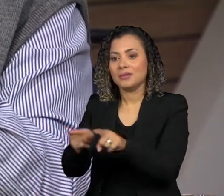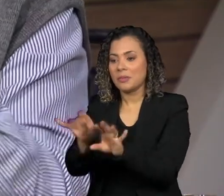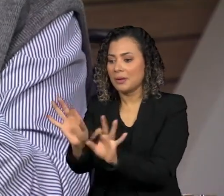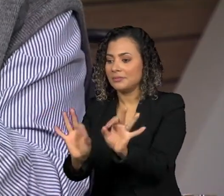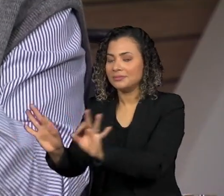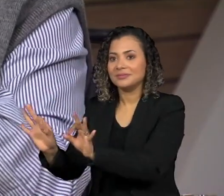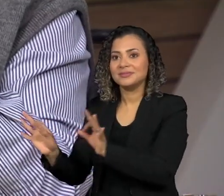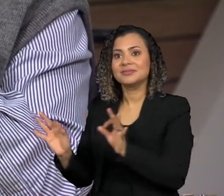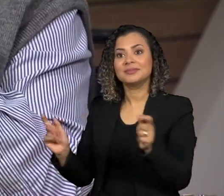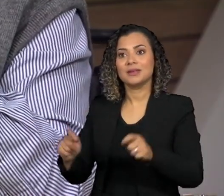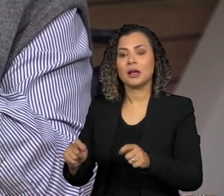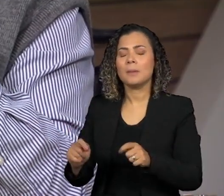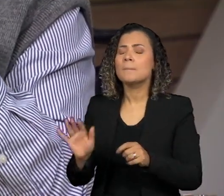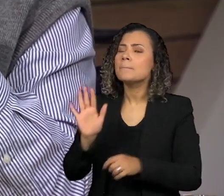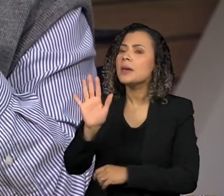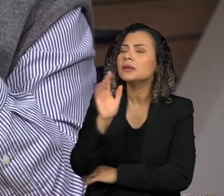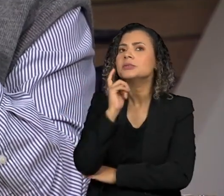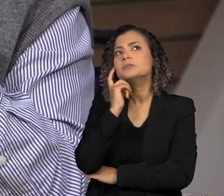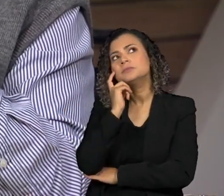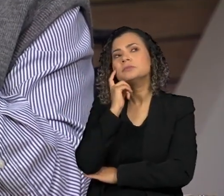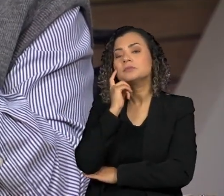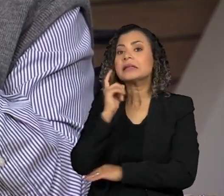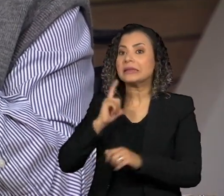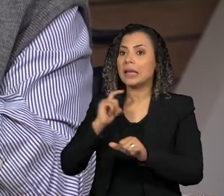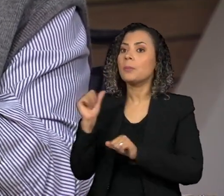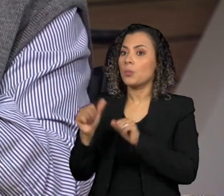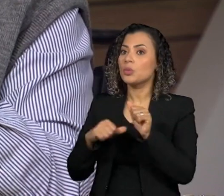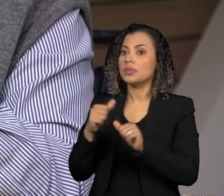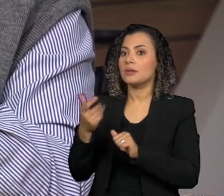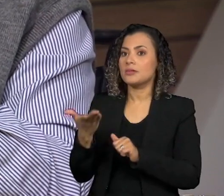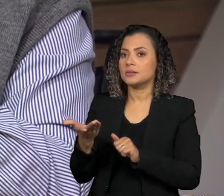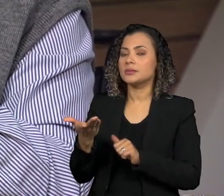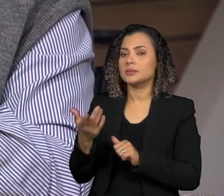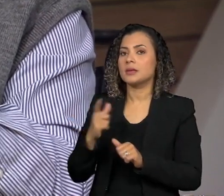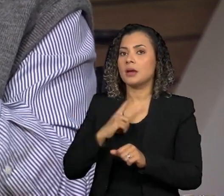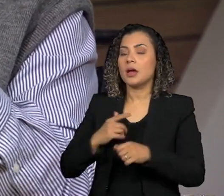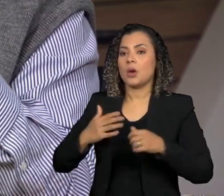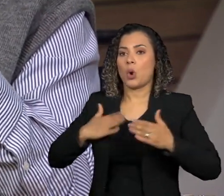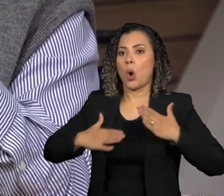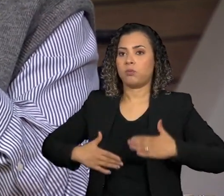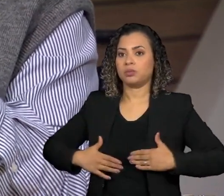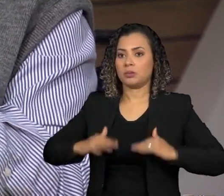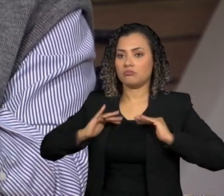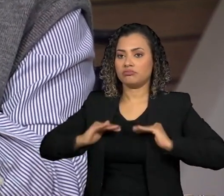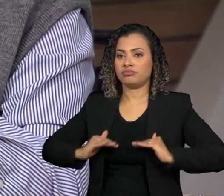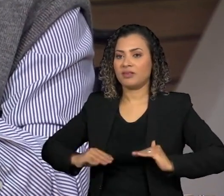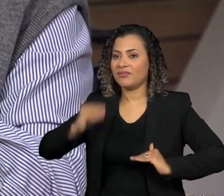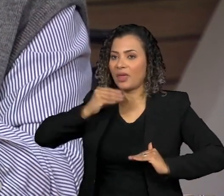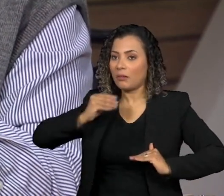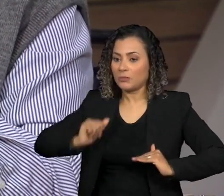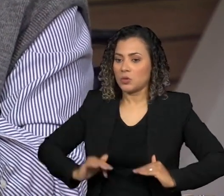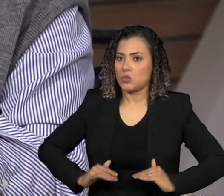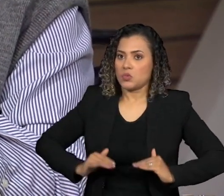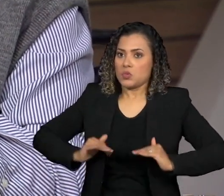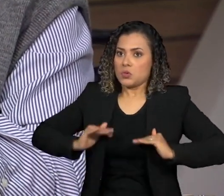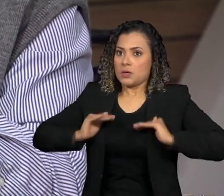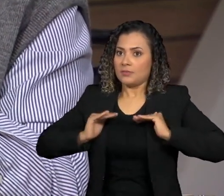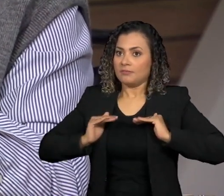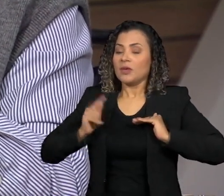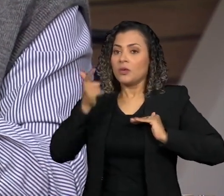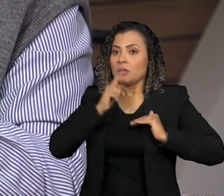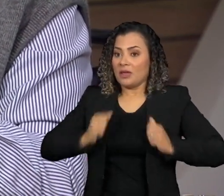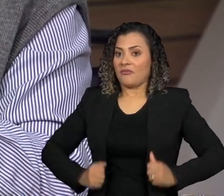E então, quando eu falei que tem alterações de aumento da imunidade, redução do processo inflamatório